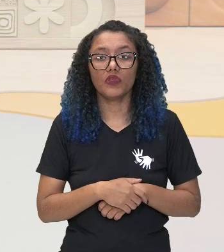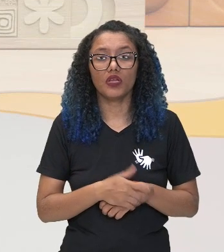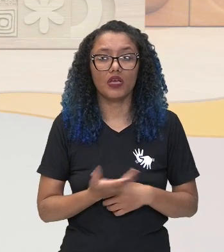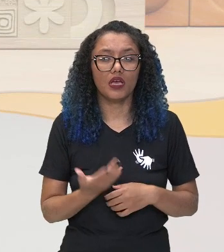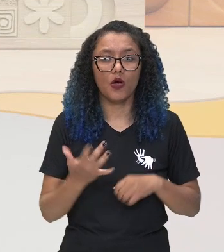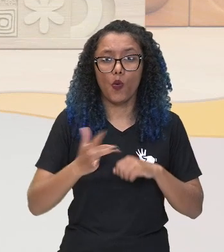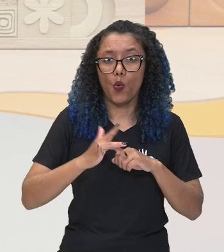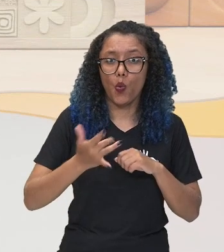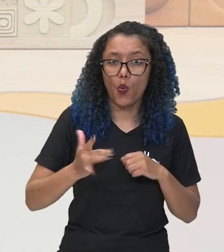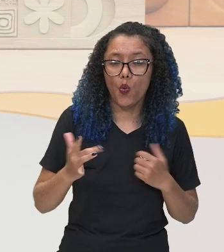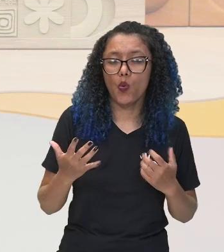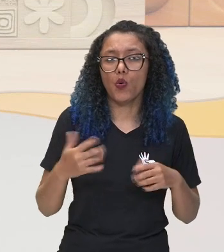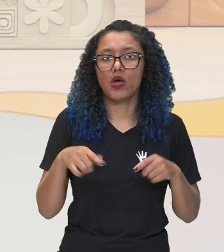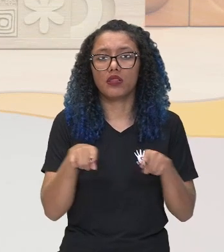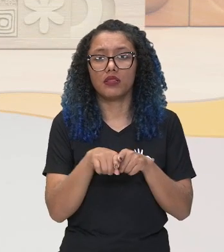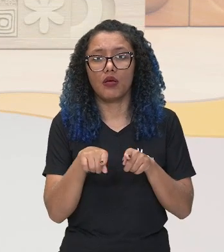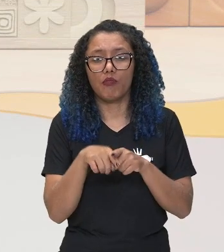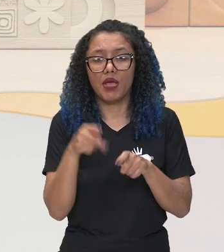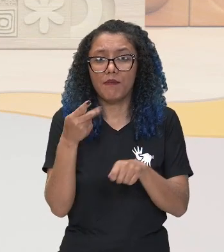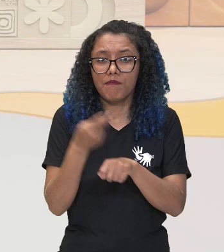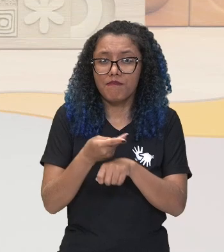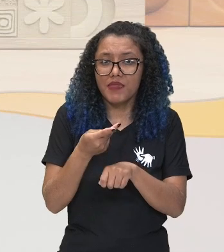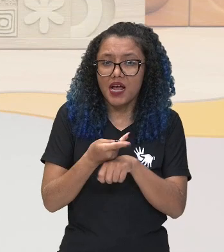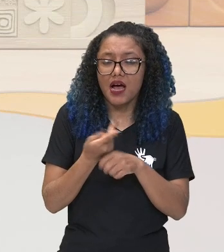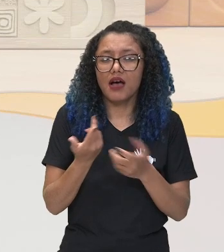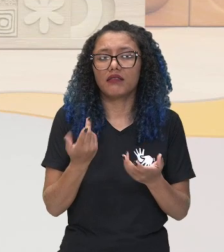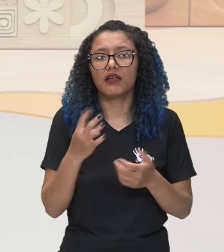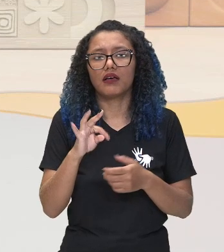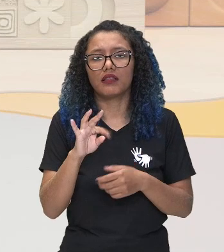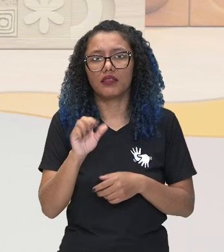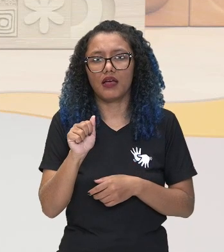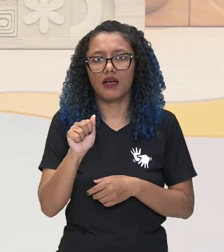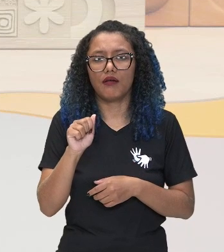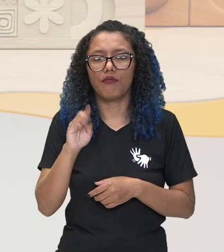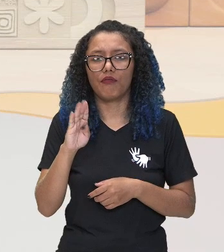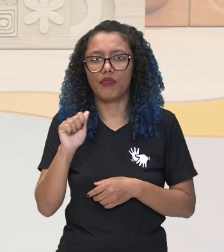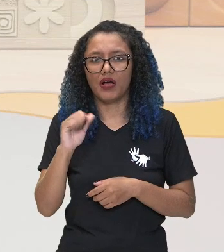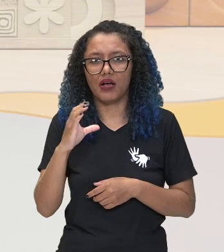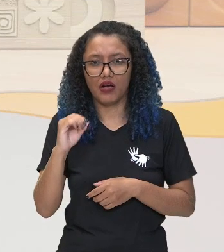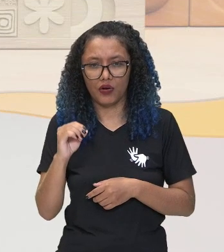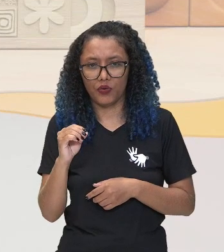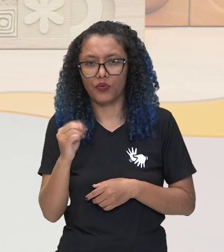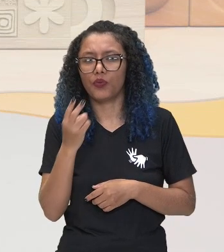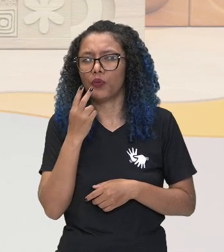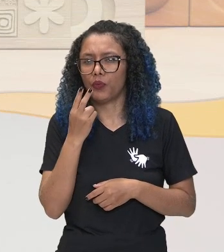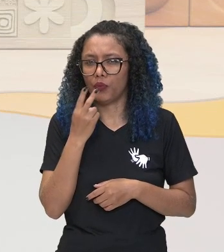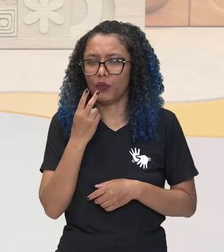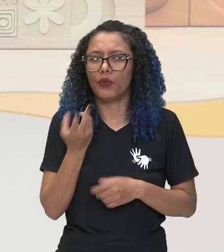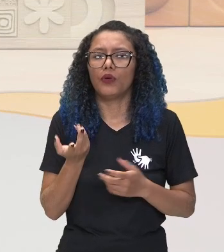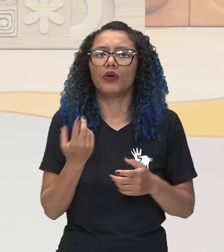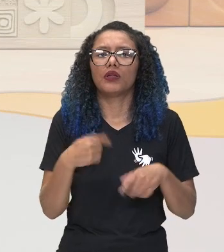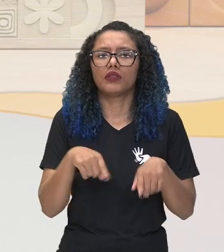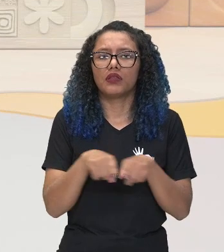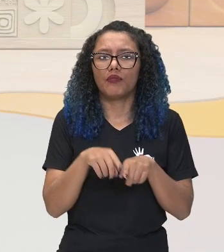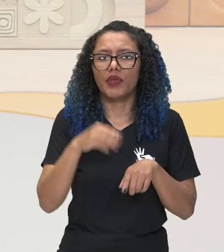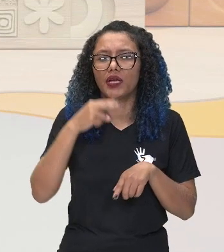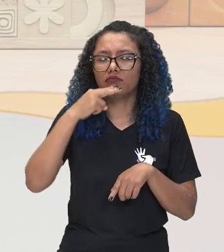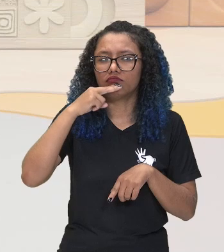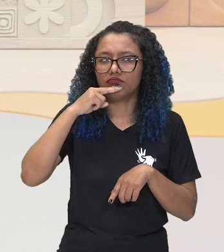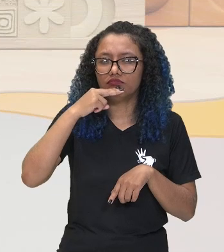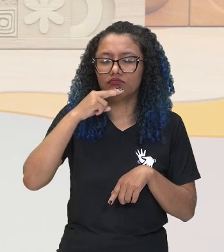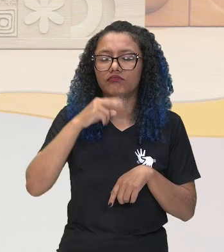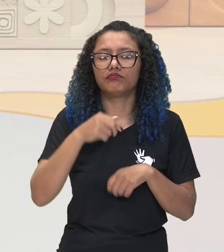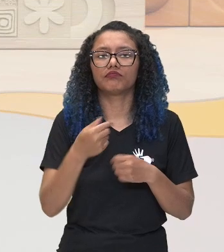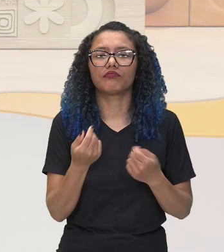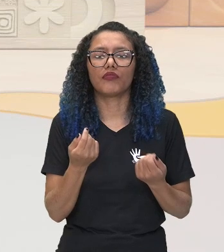a prata, o tabaco, o anil, a cana-de-açúcar, o algodão,